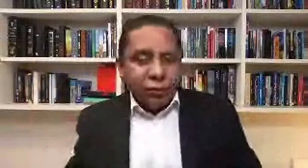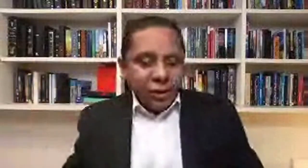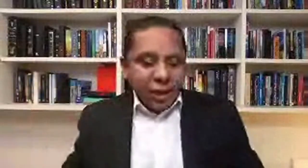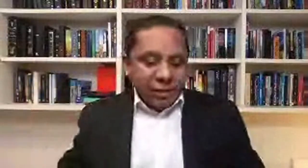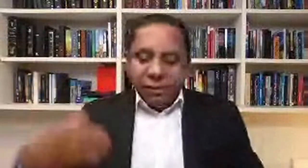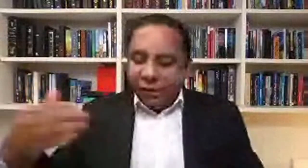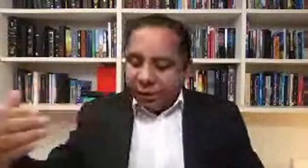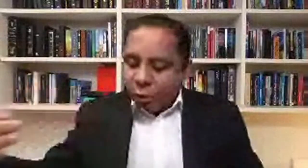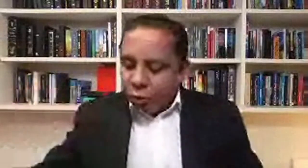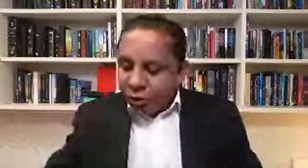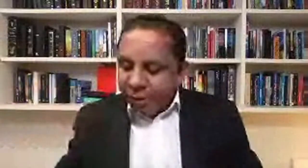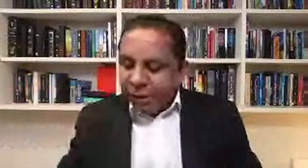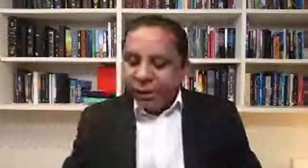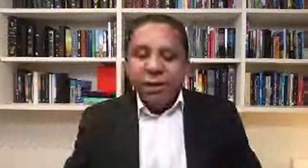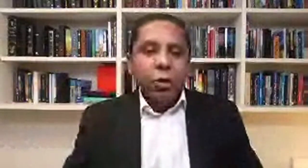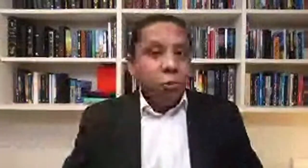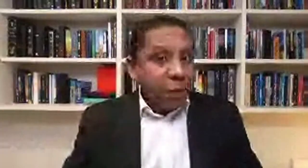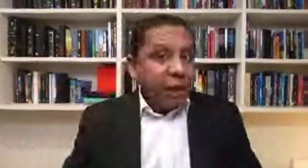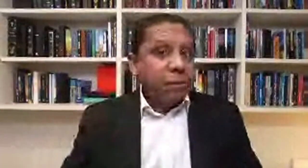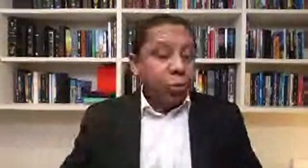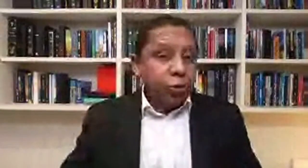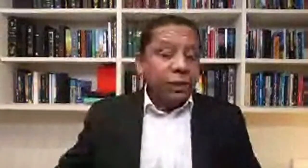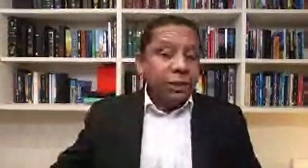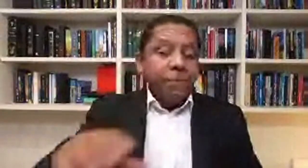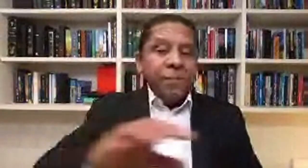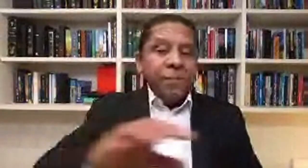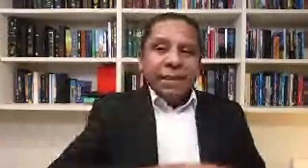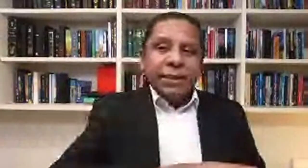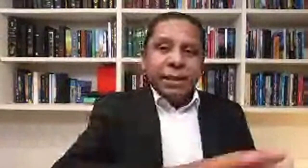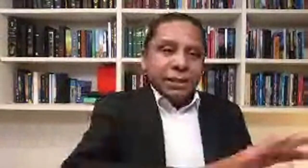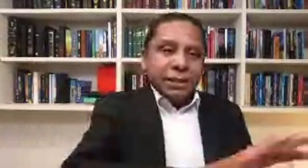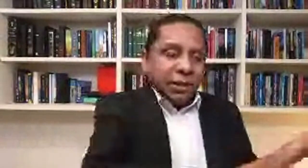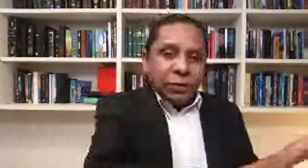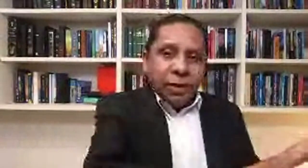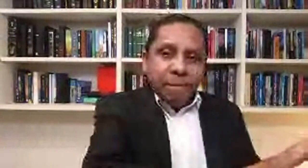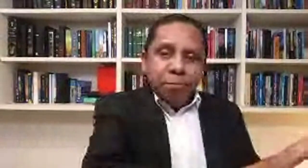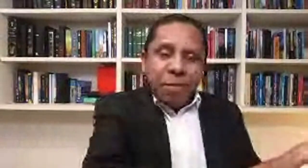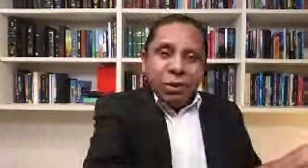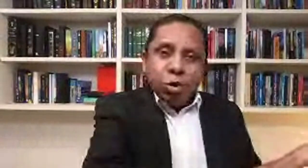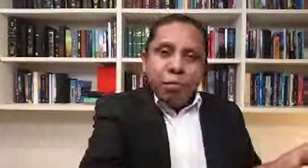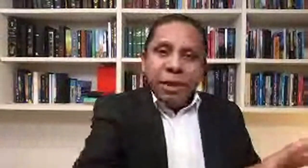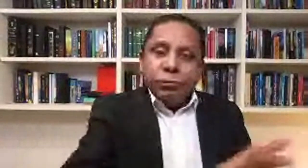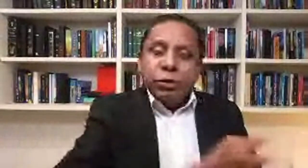de Éfeso. Assim vai ser com Esmirna, com Pérgamo, com Tiatira. As sete igrejas estão